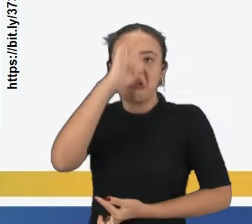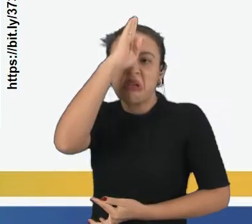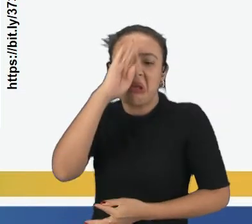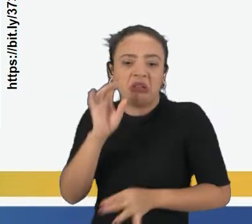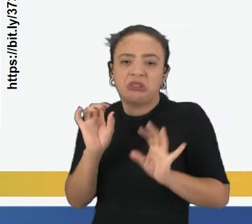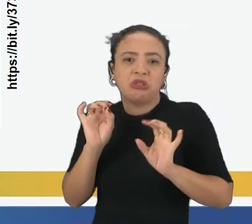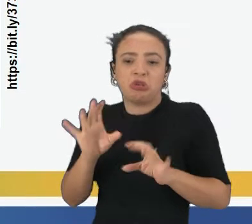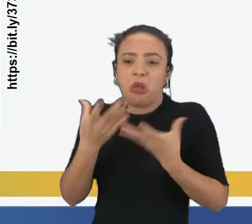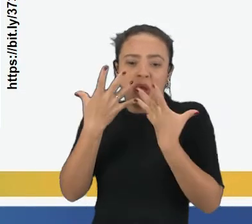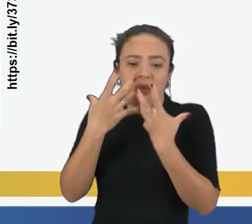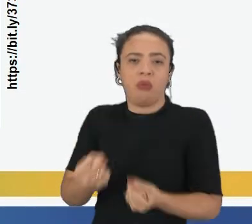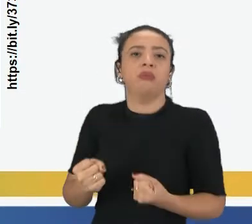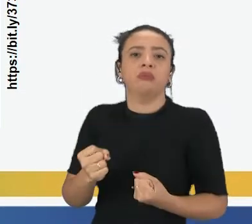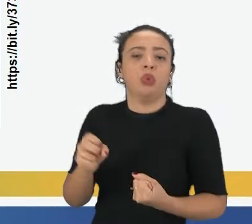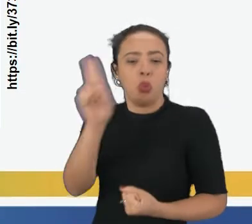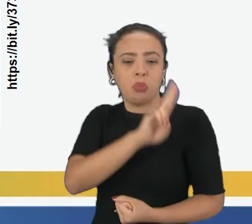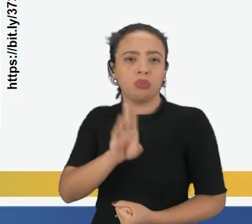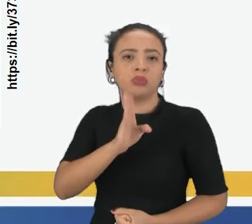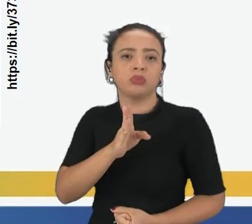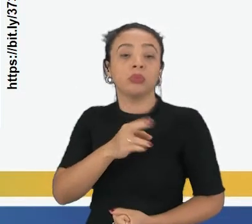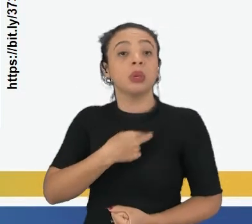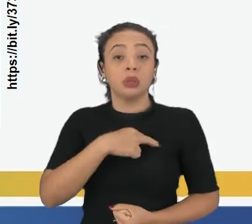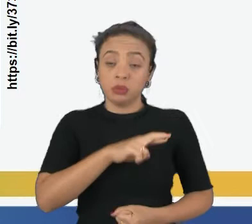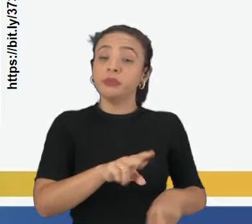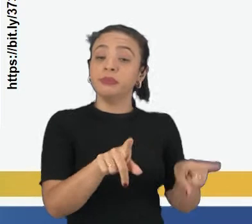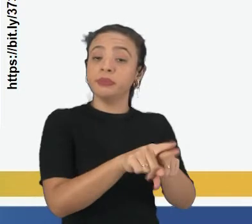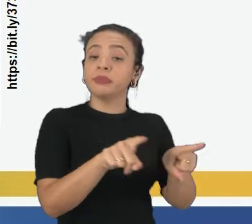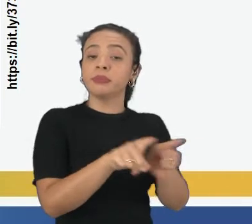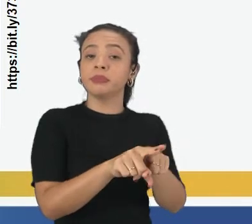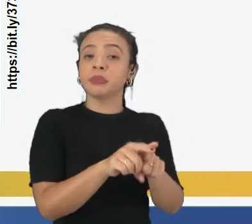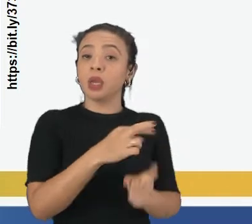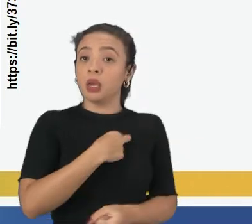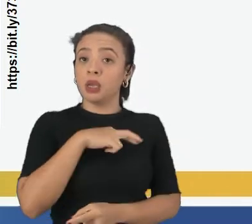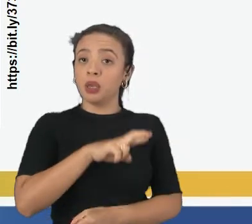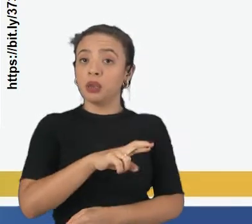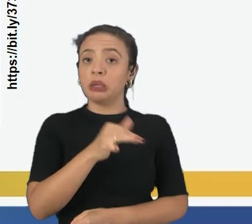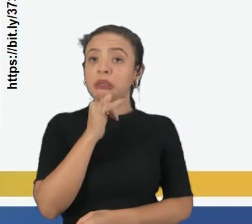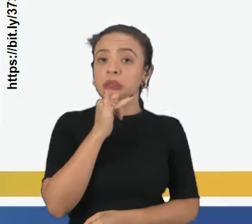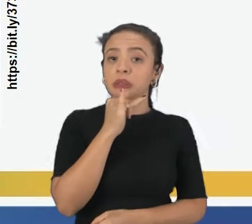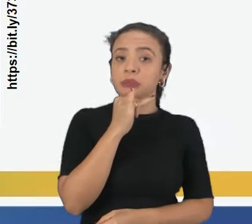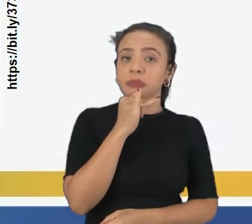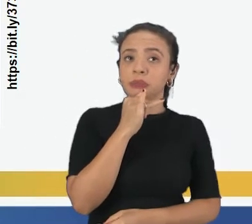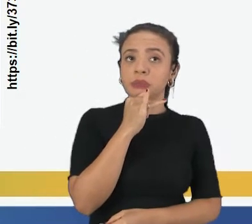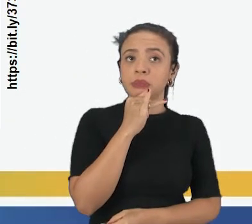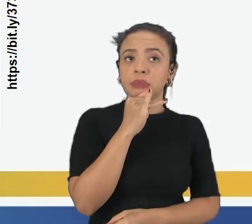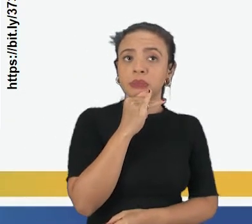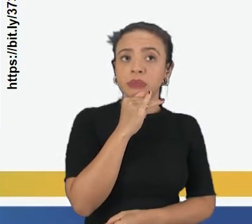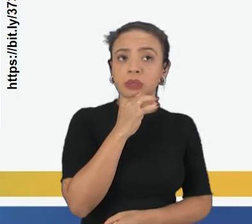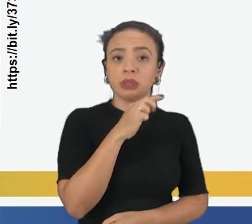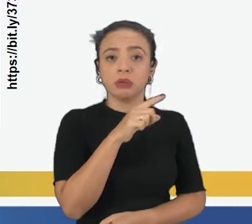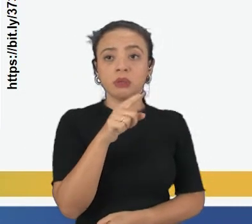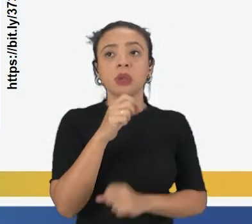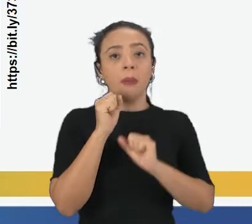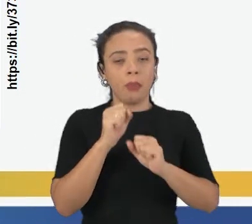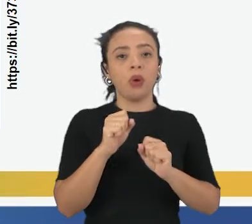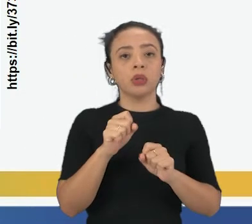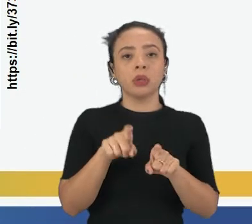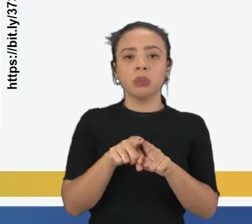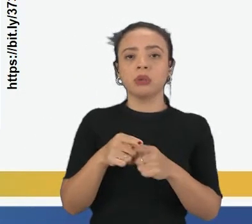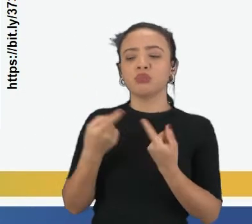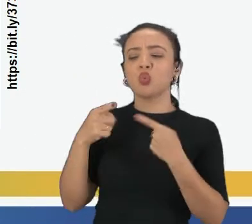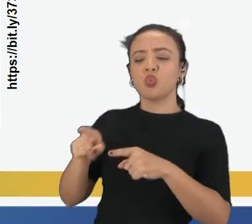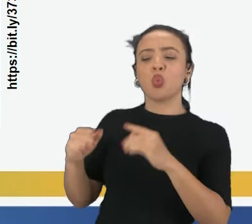idade na simplesmente passar aplicar como religião também a religião você é eu não religião você também pode ser uma postura